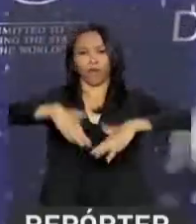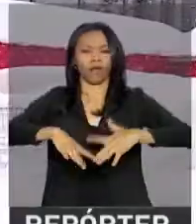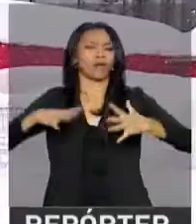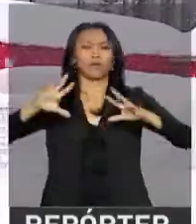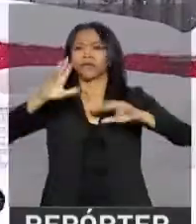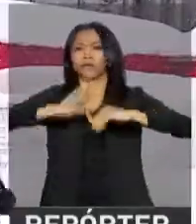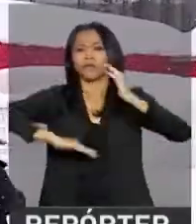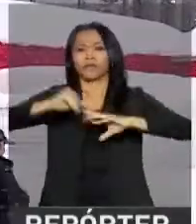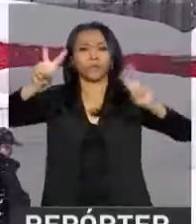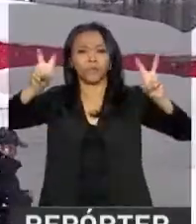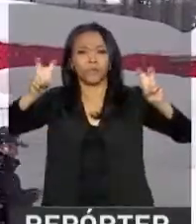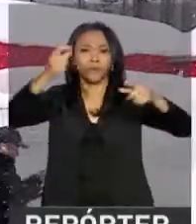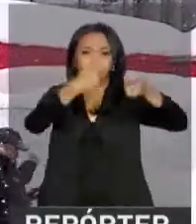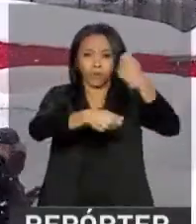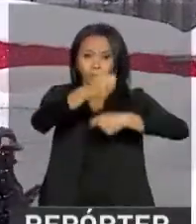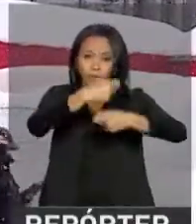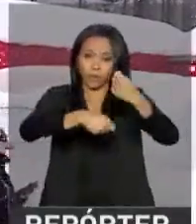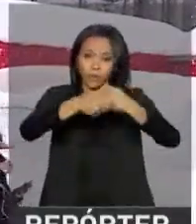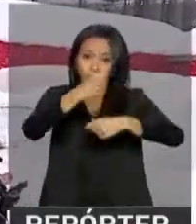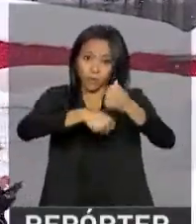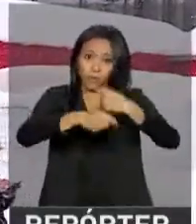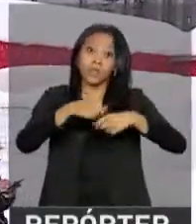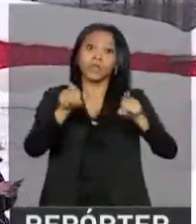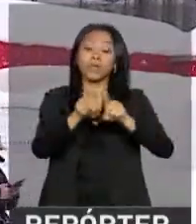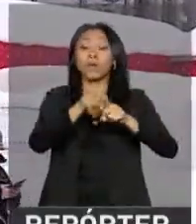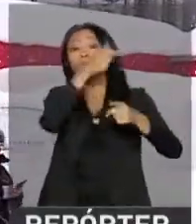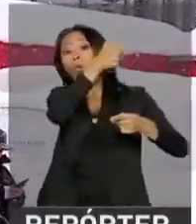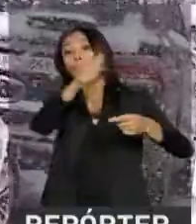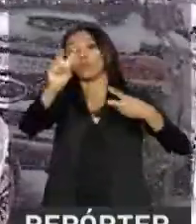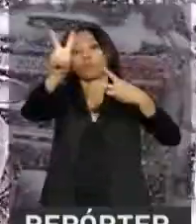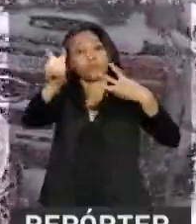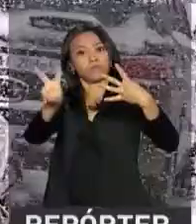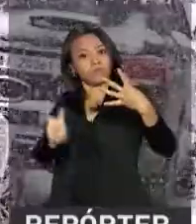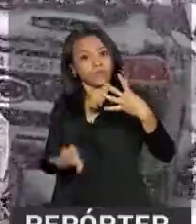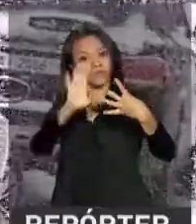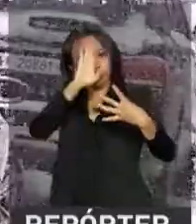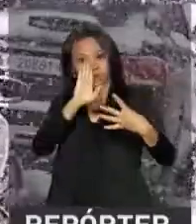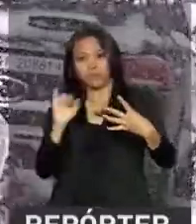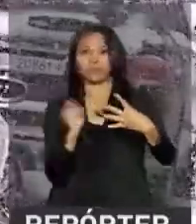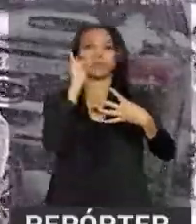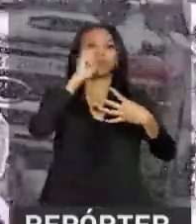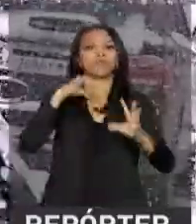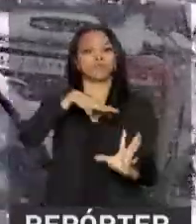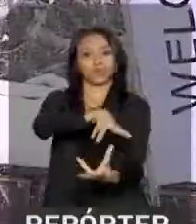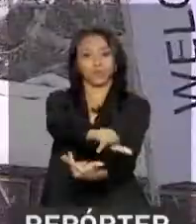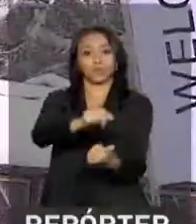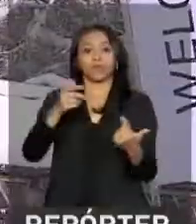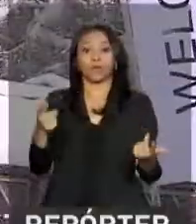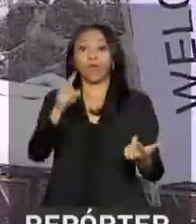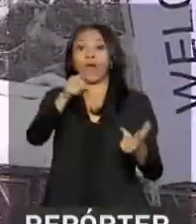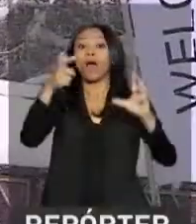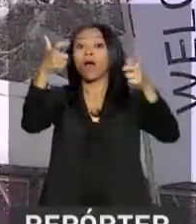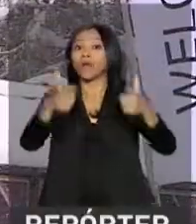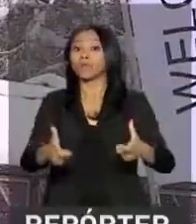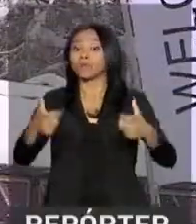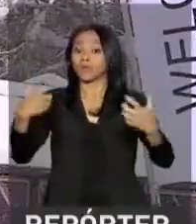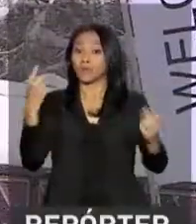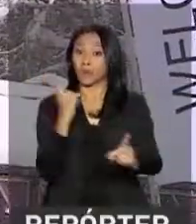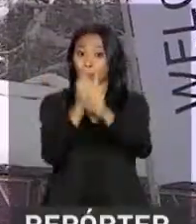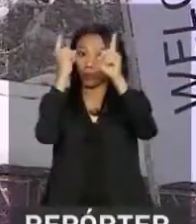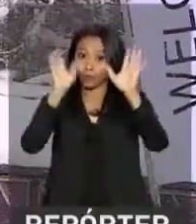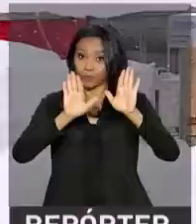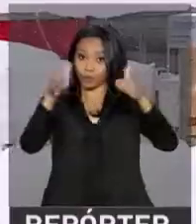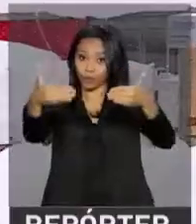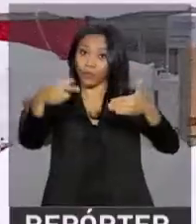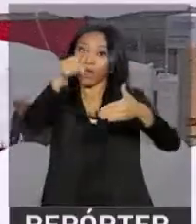e dos temas mais importantes e atuais do planeta o fórum econômico mundial acontece em davos na suíça todos